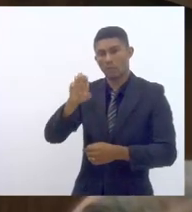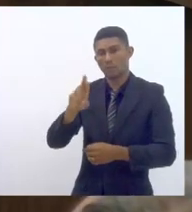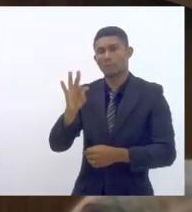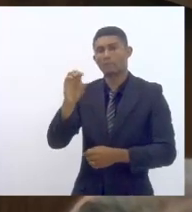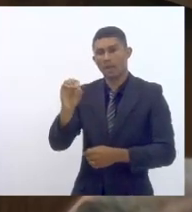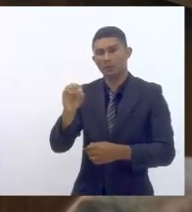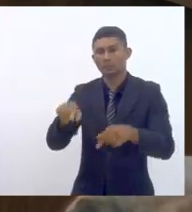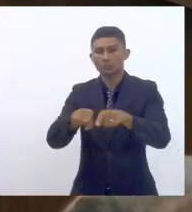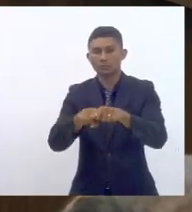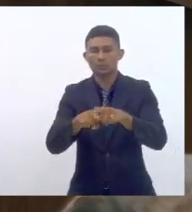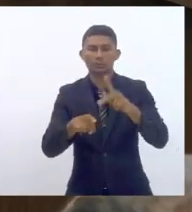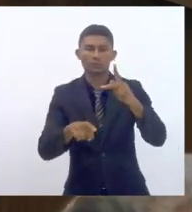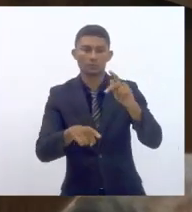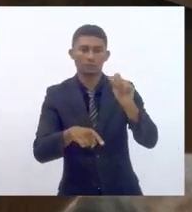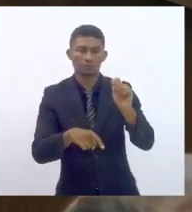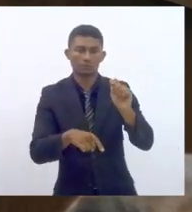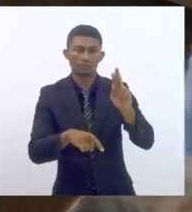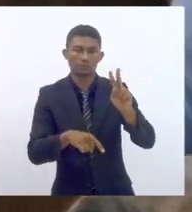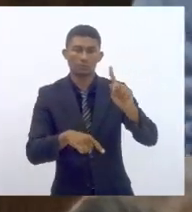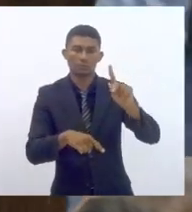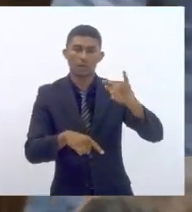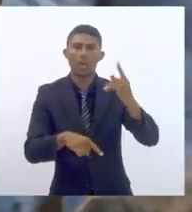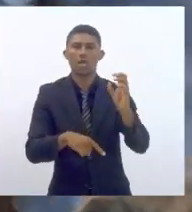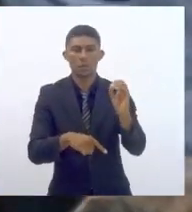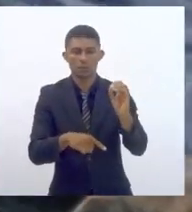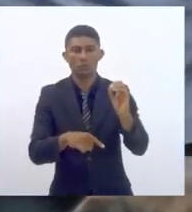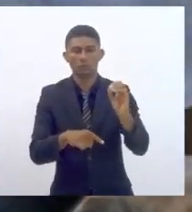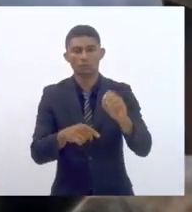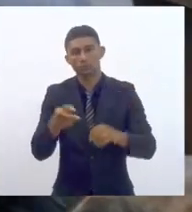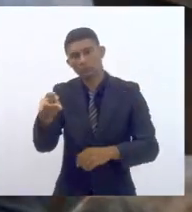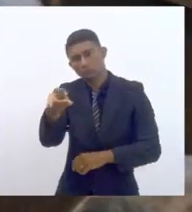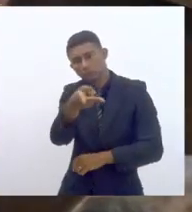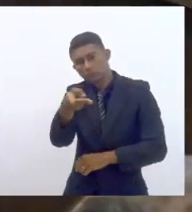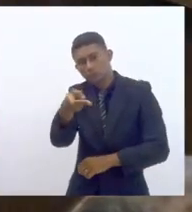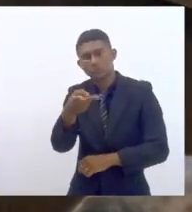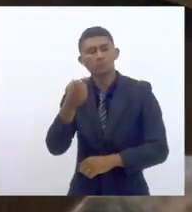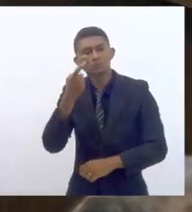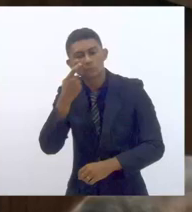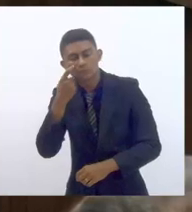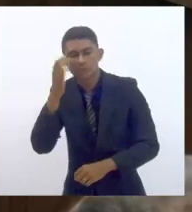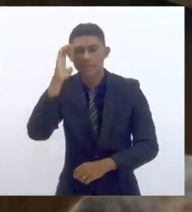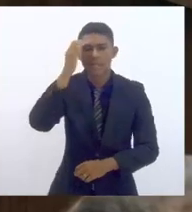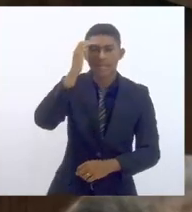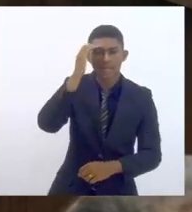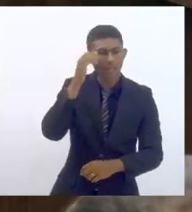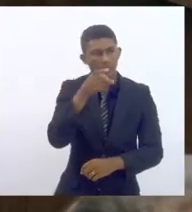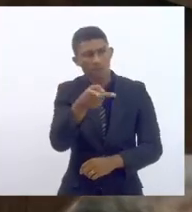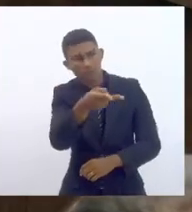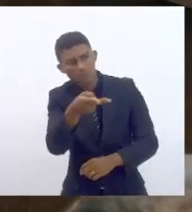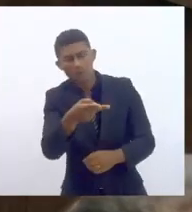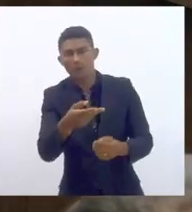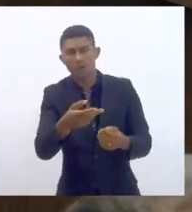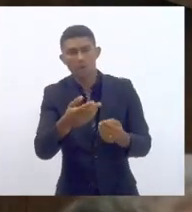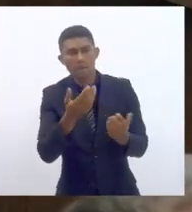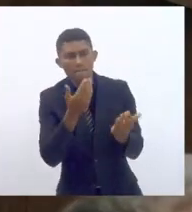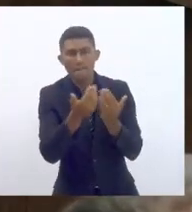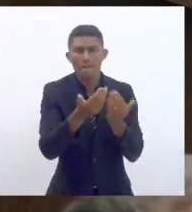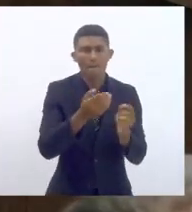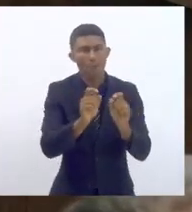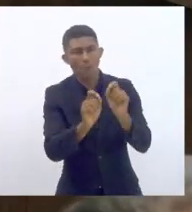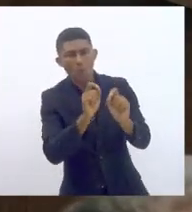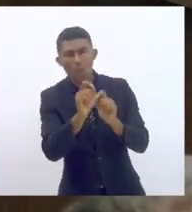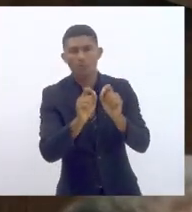trouxemos o Paulinho também aqui em cima, para entender o que estava sendo negociado. O